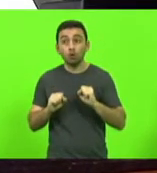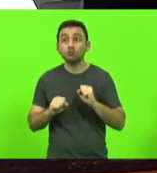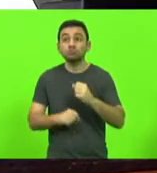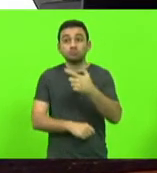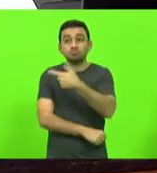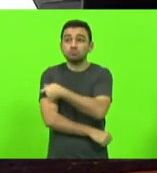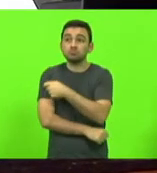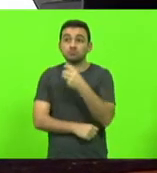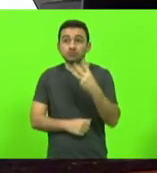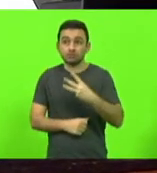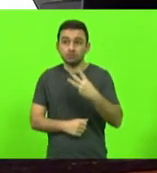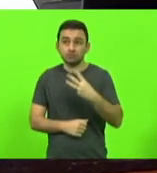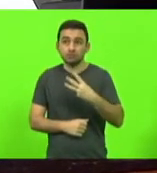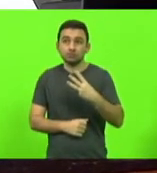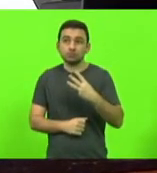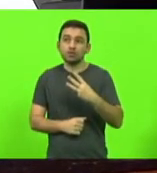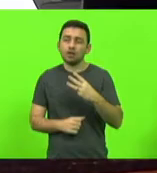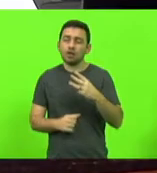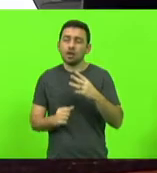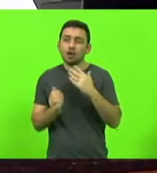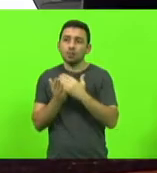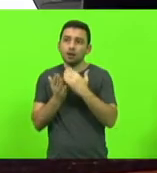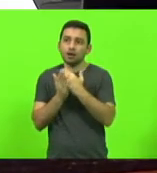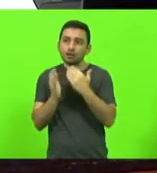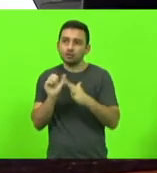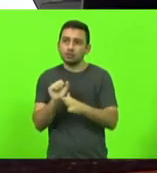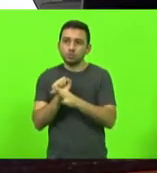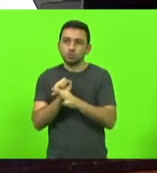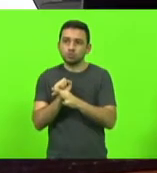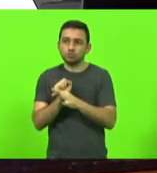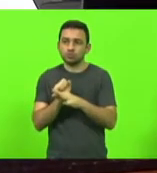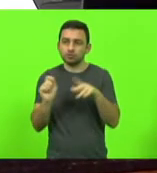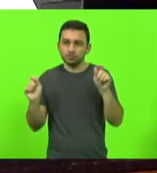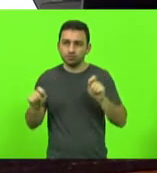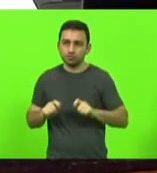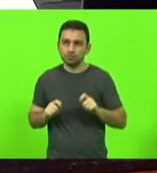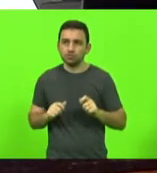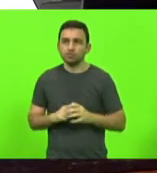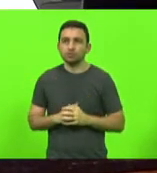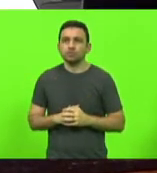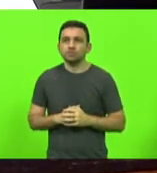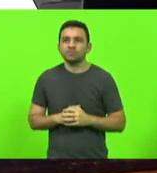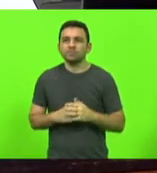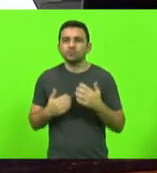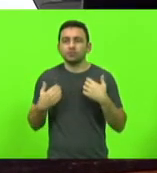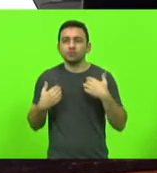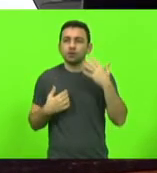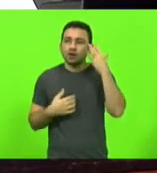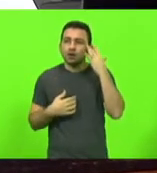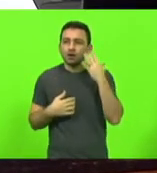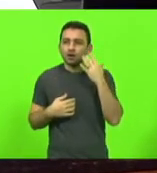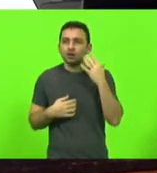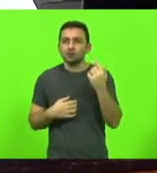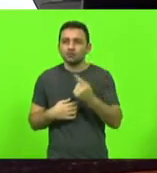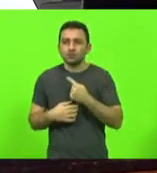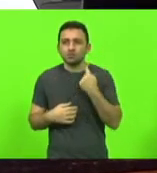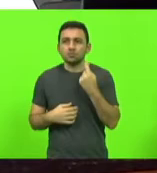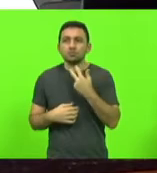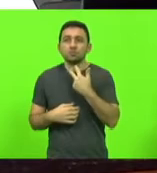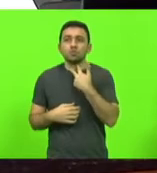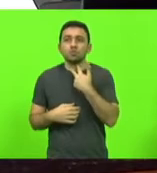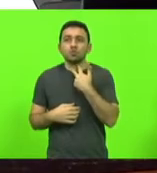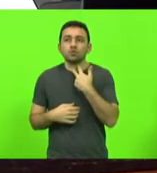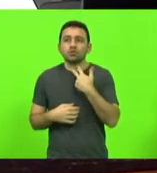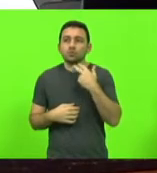daria uma segurança maior. Né? Acho também, presidente, que nós não podemos fazer de conta